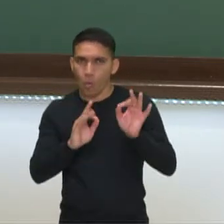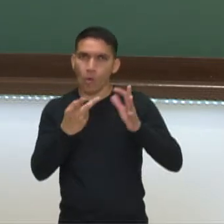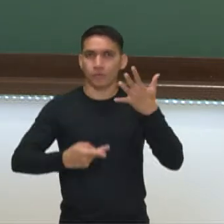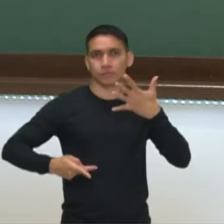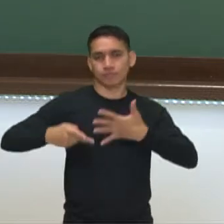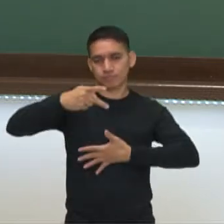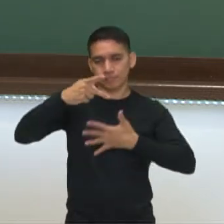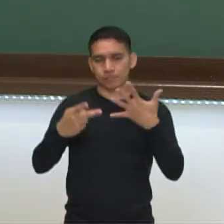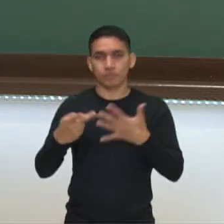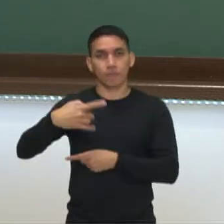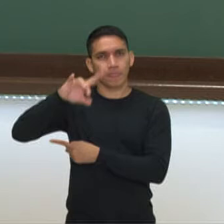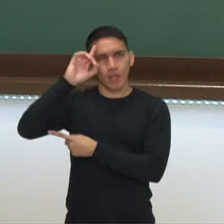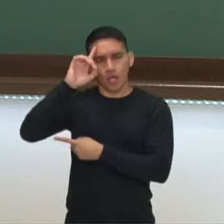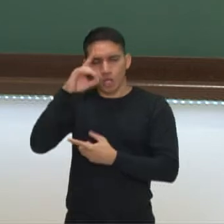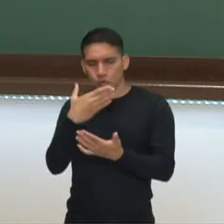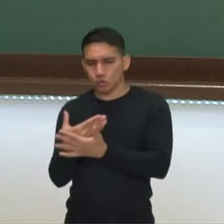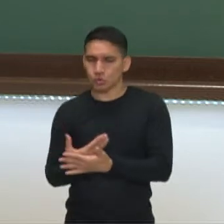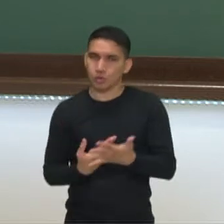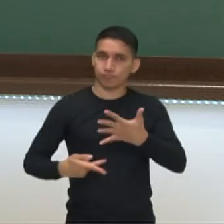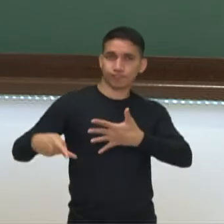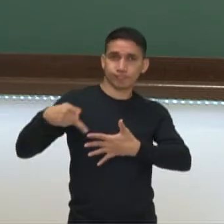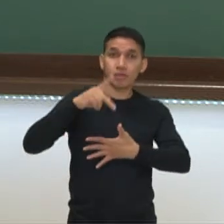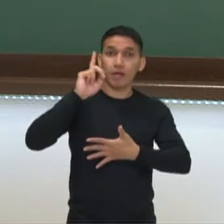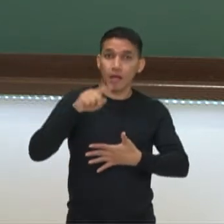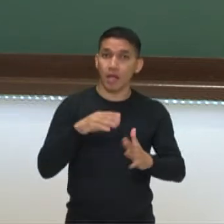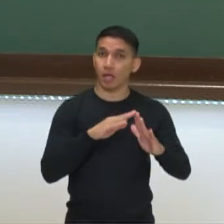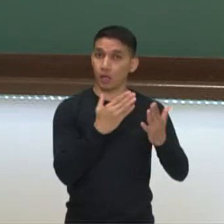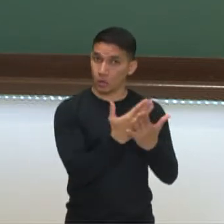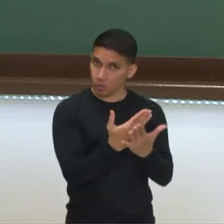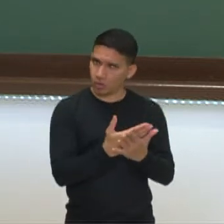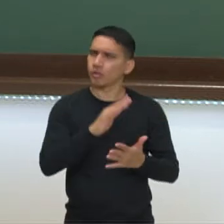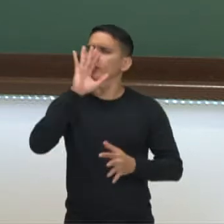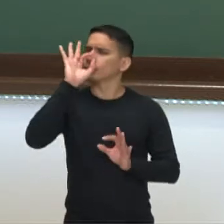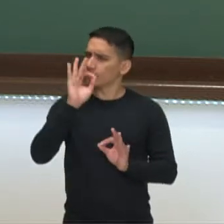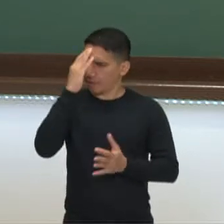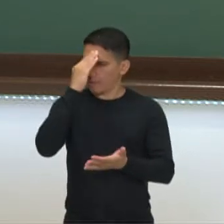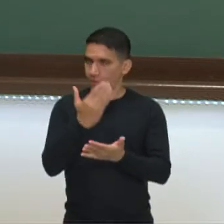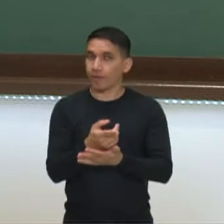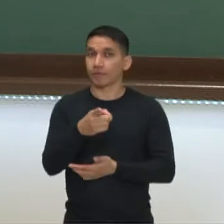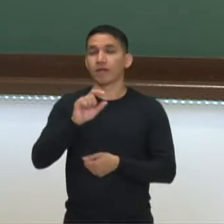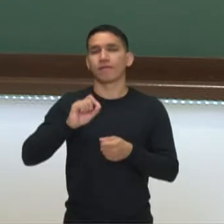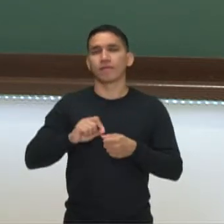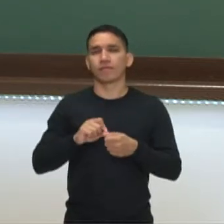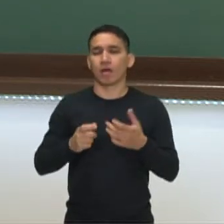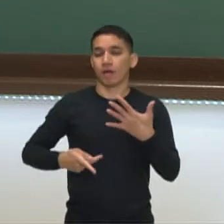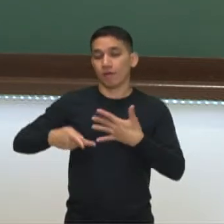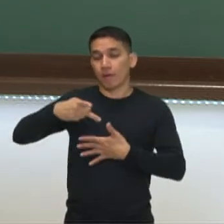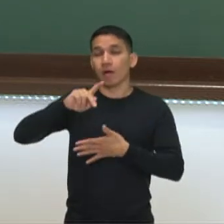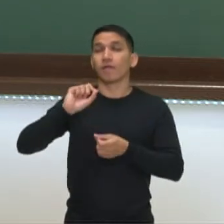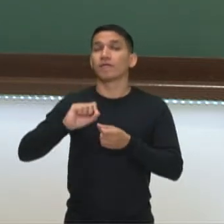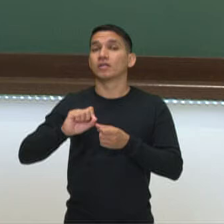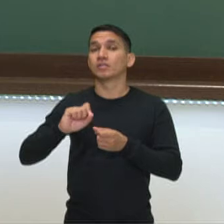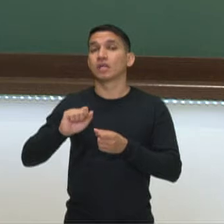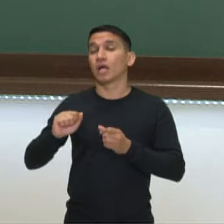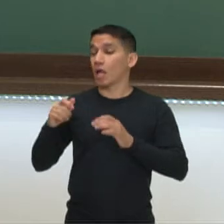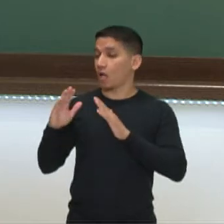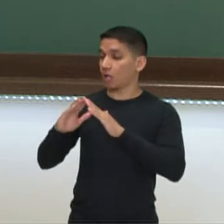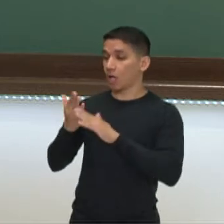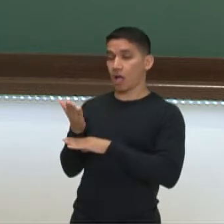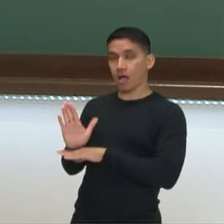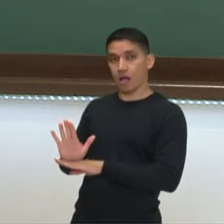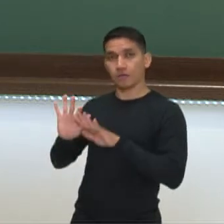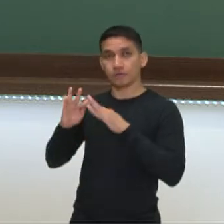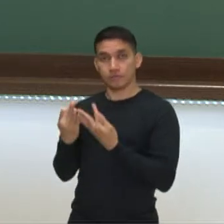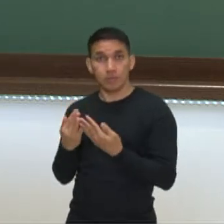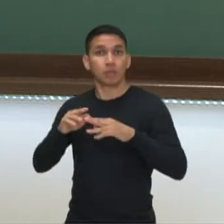de estudos, priorizou a escola, né? Tenho certeza que você priorizou as tarefas que você faz em casa para ajudar a sua família, e daí a gente